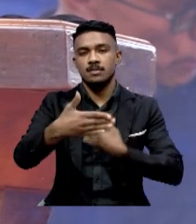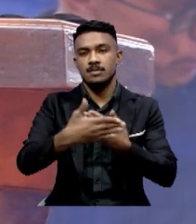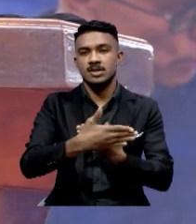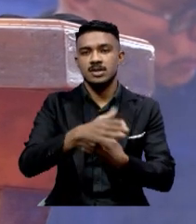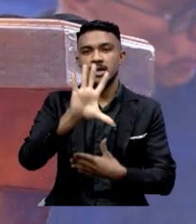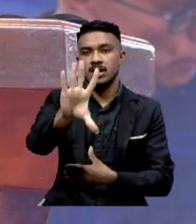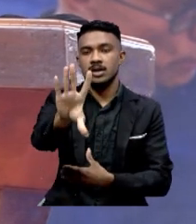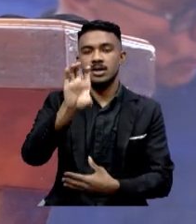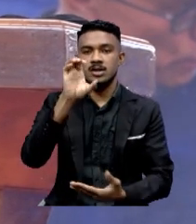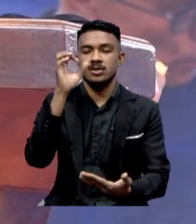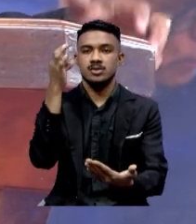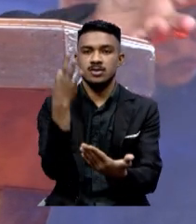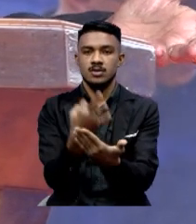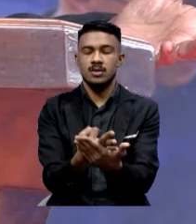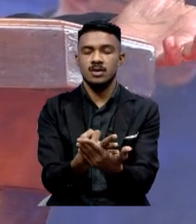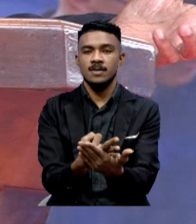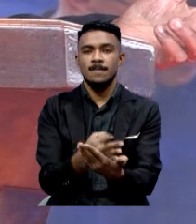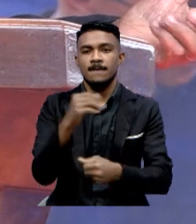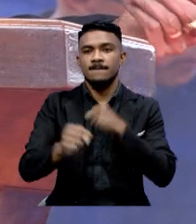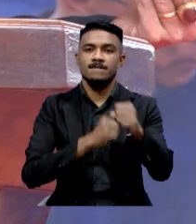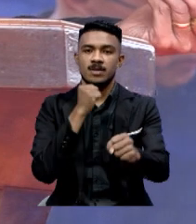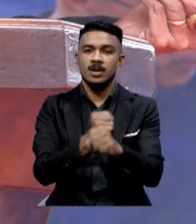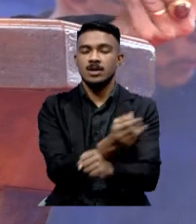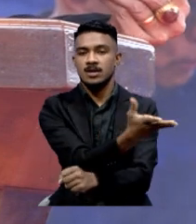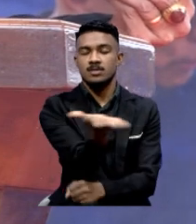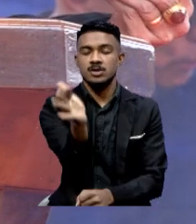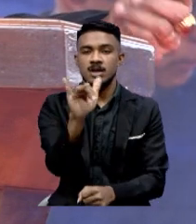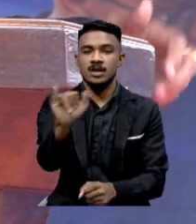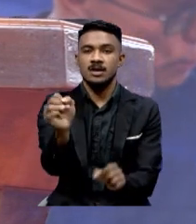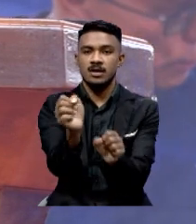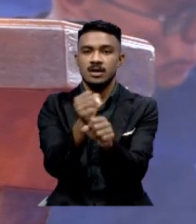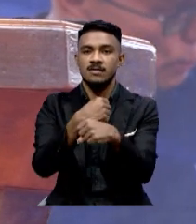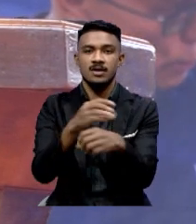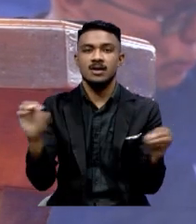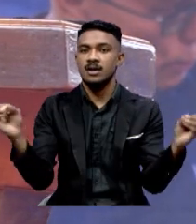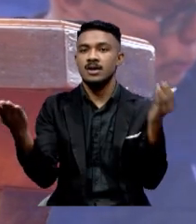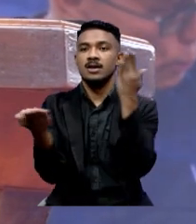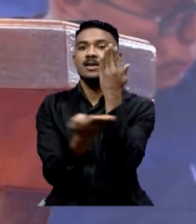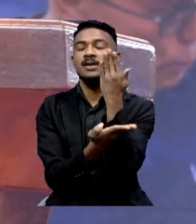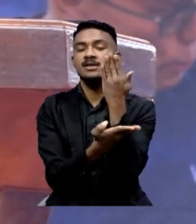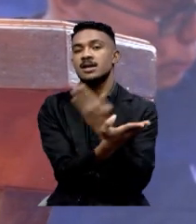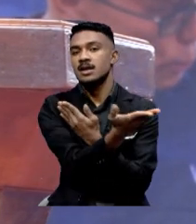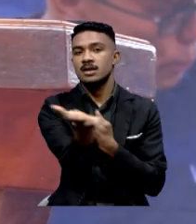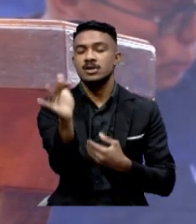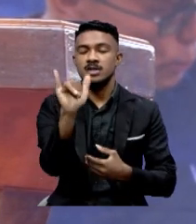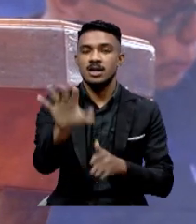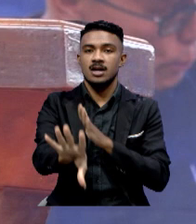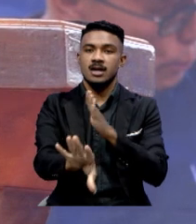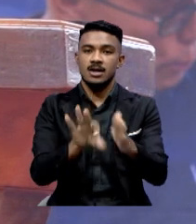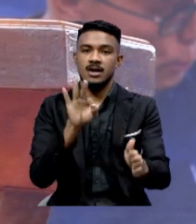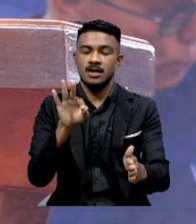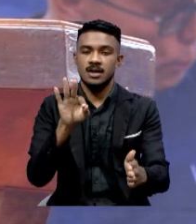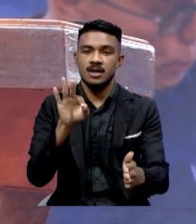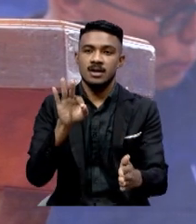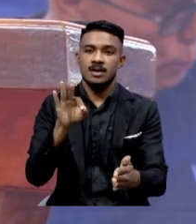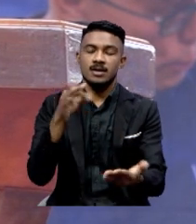tinan itabot sira café ne cari klatesi itabot sira máximo ne heta $200 cada